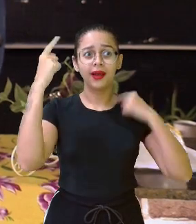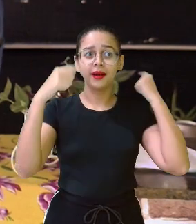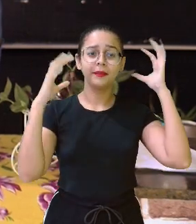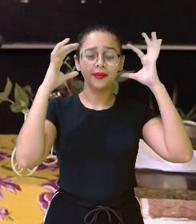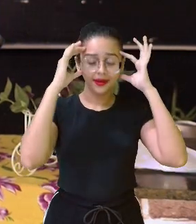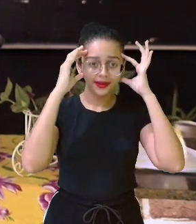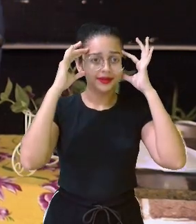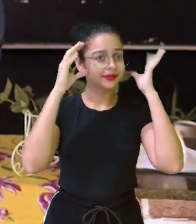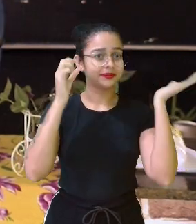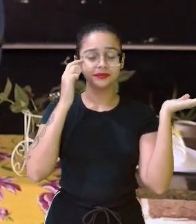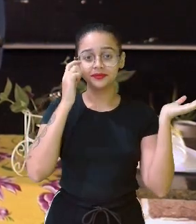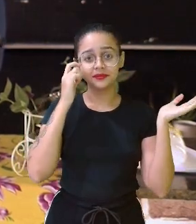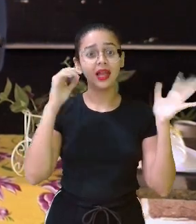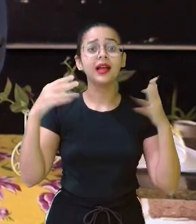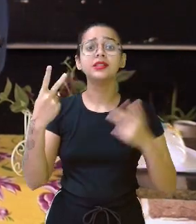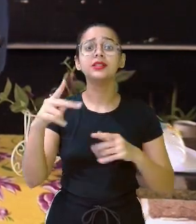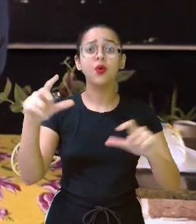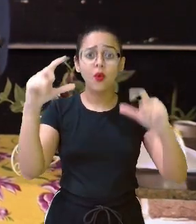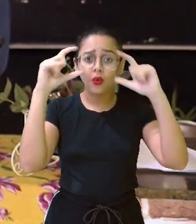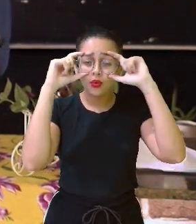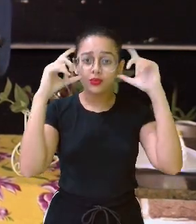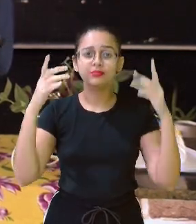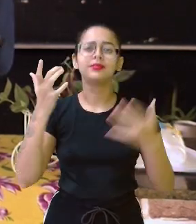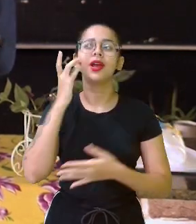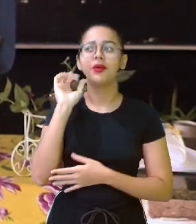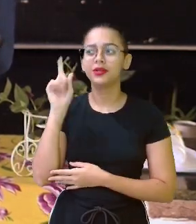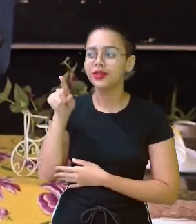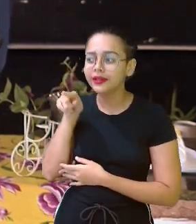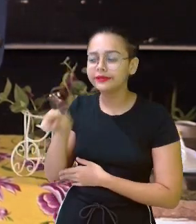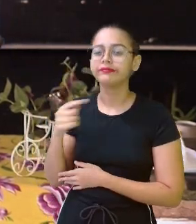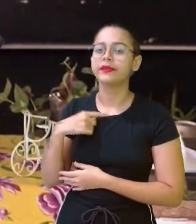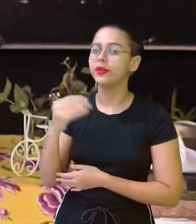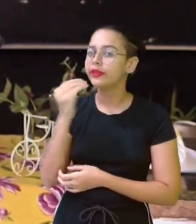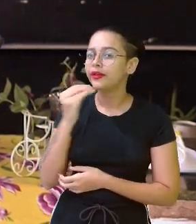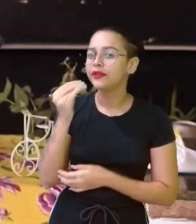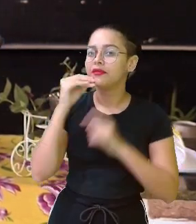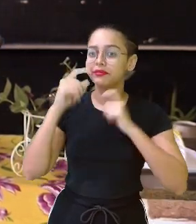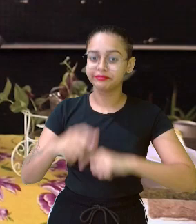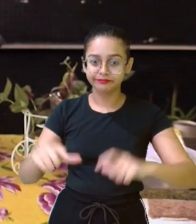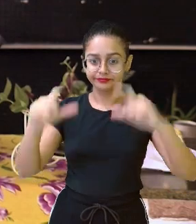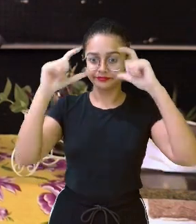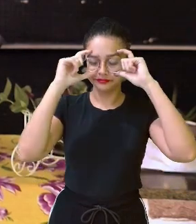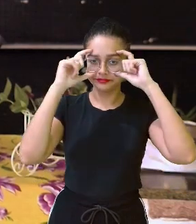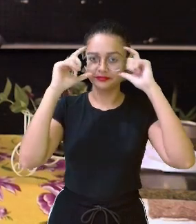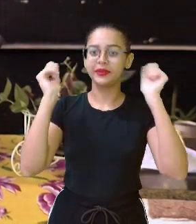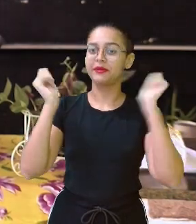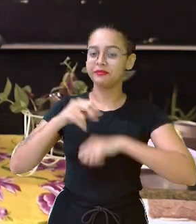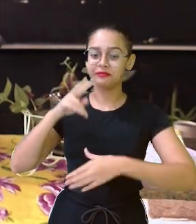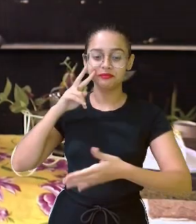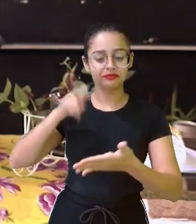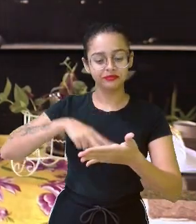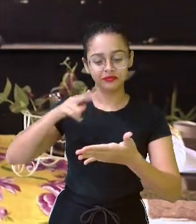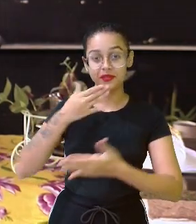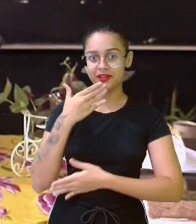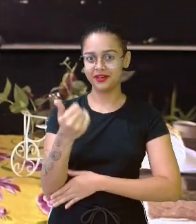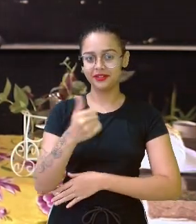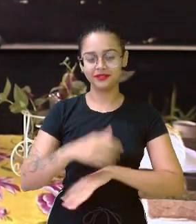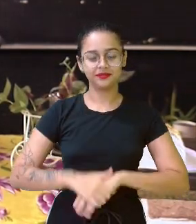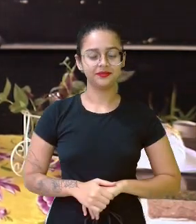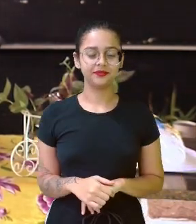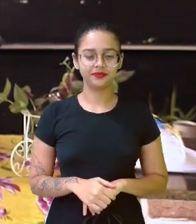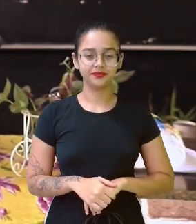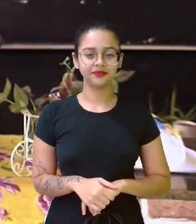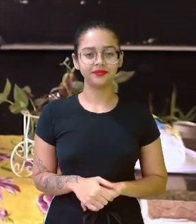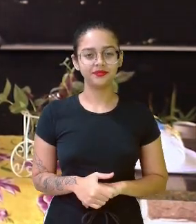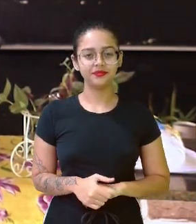Cadê sei, não. Cadê seu par de óculos, por favor? É, eu acho que é isso, né? Eu deveria eu ter acho. Colocado meus óculos pra eu poder observar melhor. Isso. Olha aqui. Ai, deixa eu